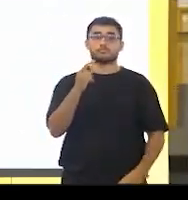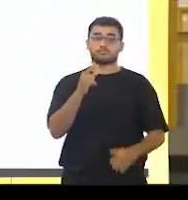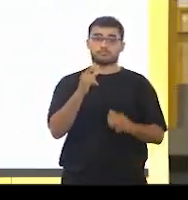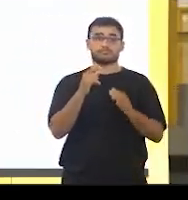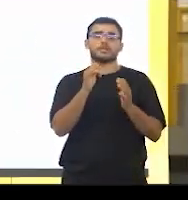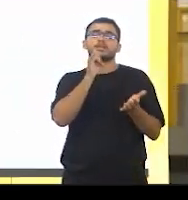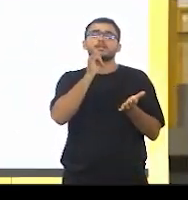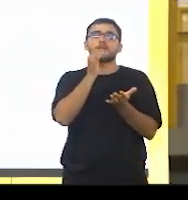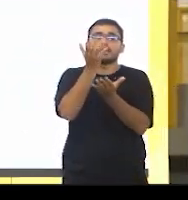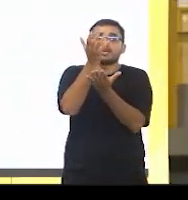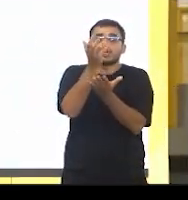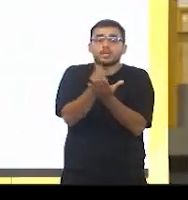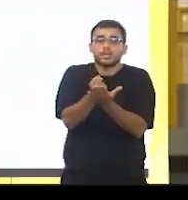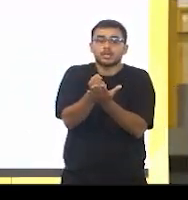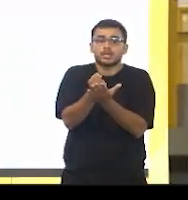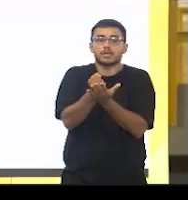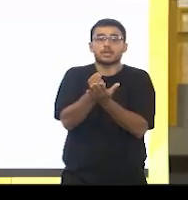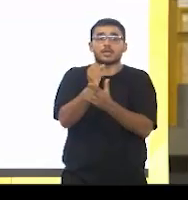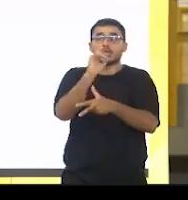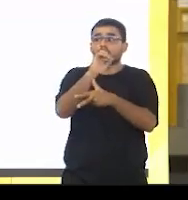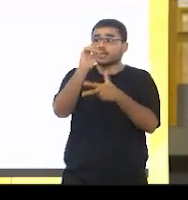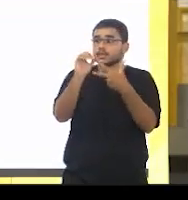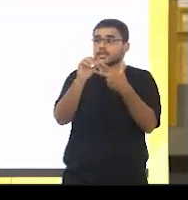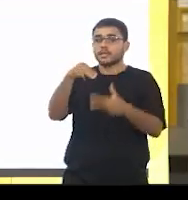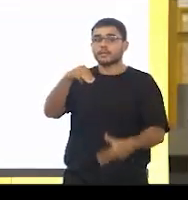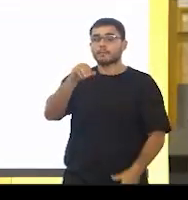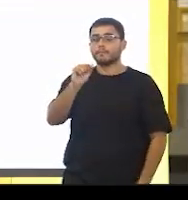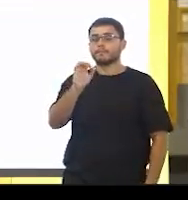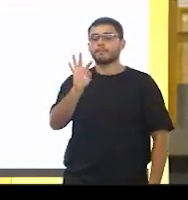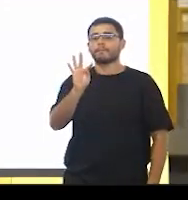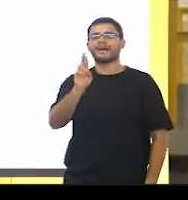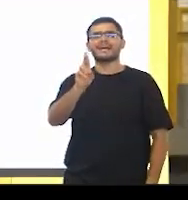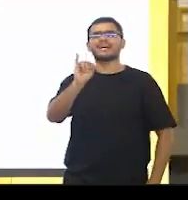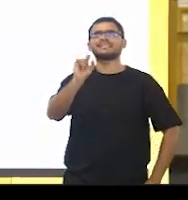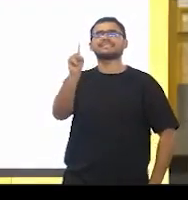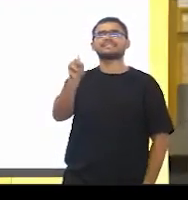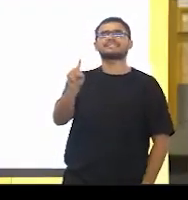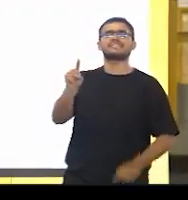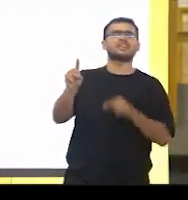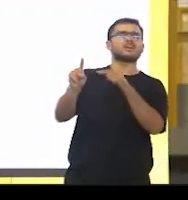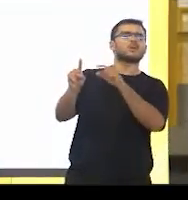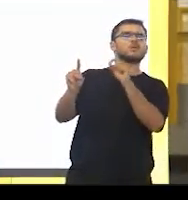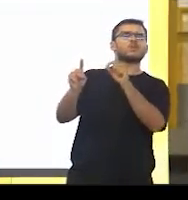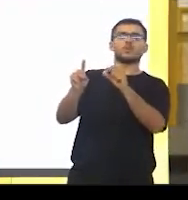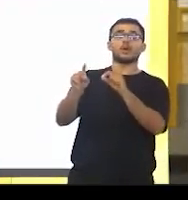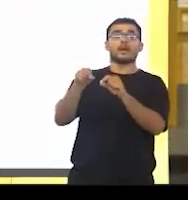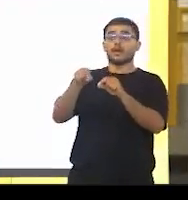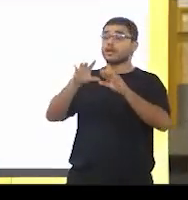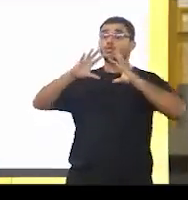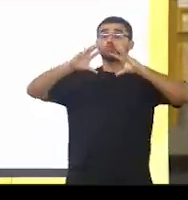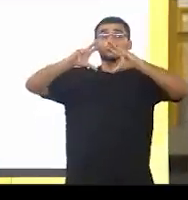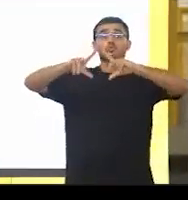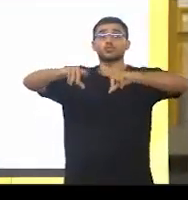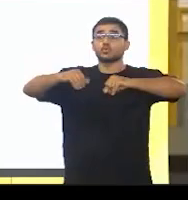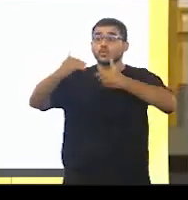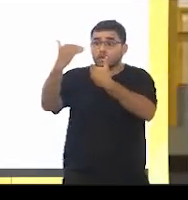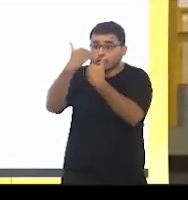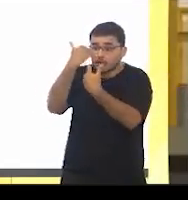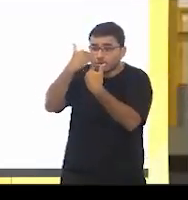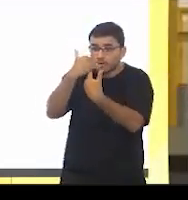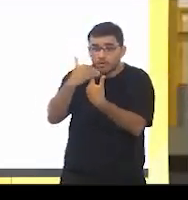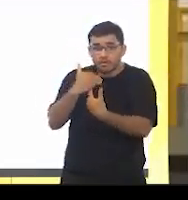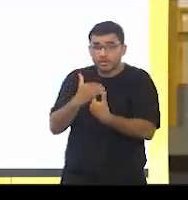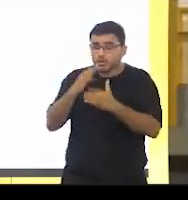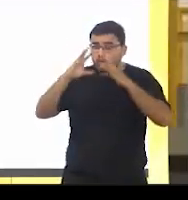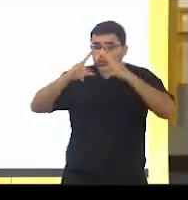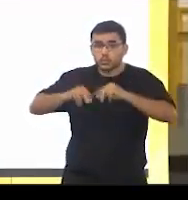baixar a matriz de referência do Enem. É lá que vocês vão encontrar o direcionamento para a prova do Enem. Tá certo? Por